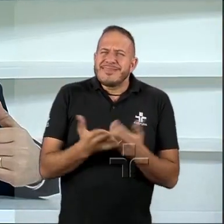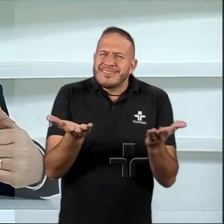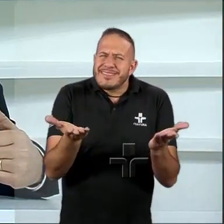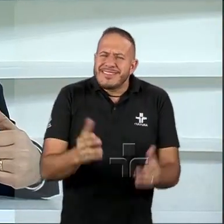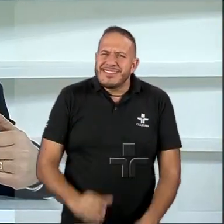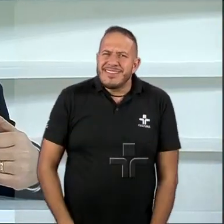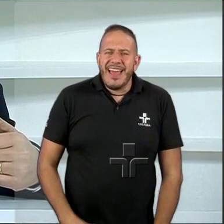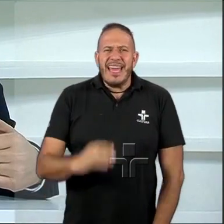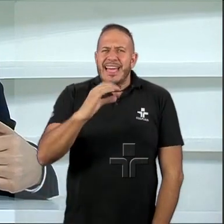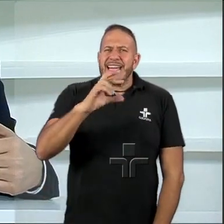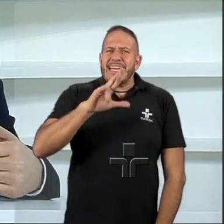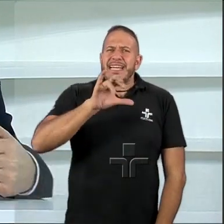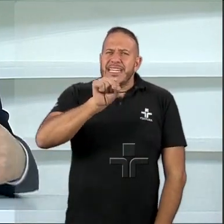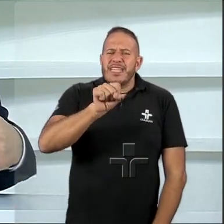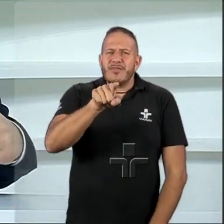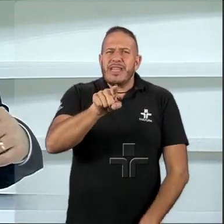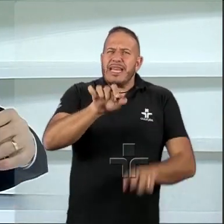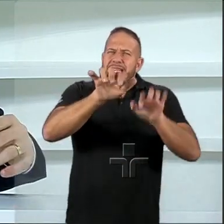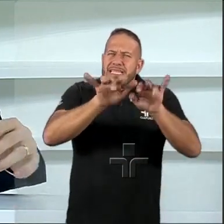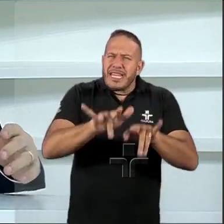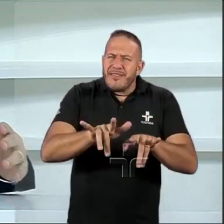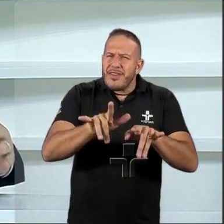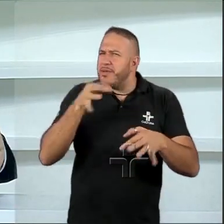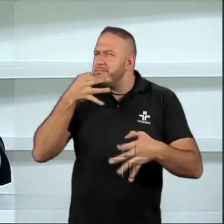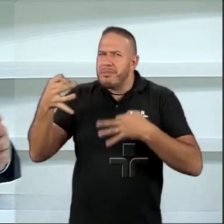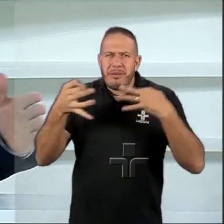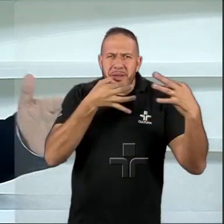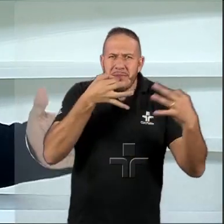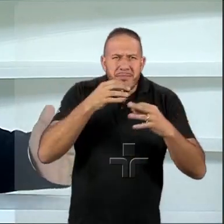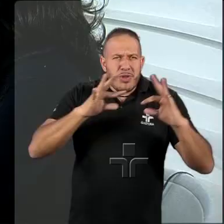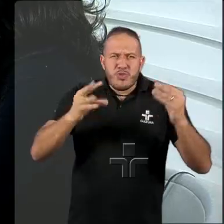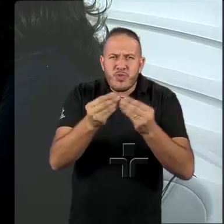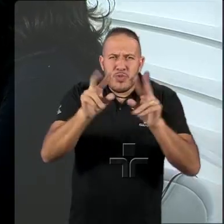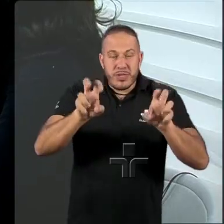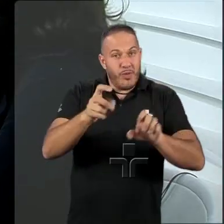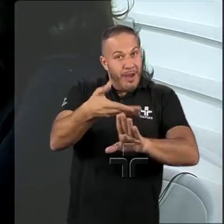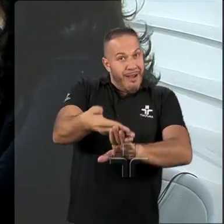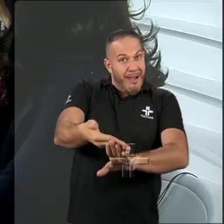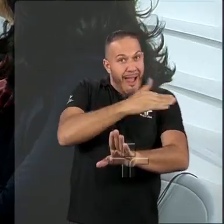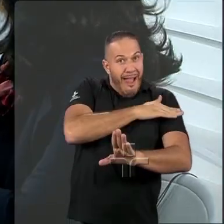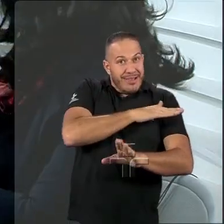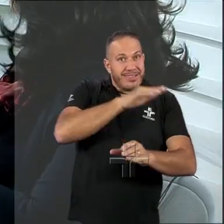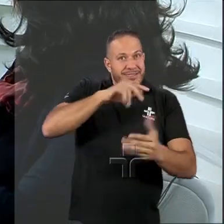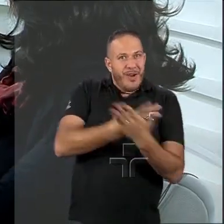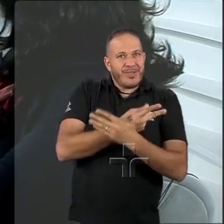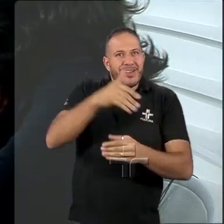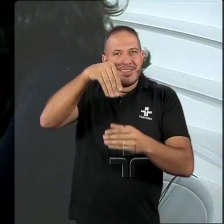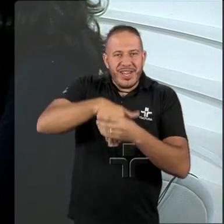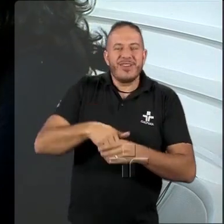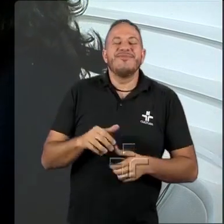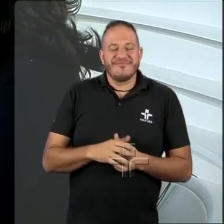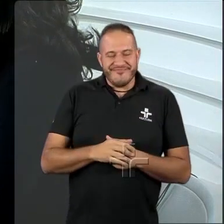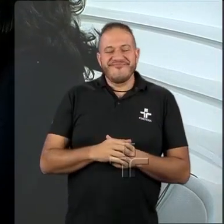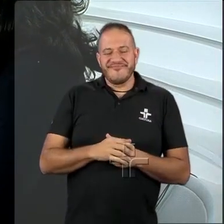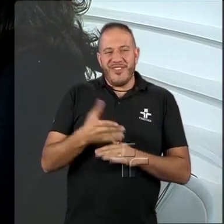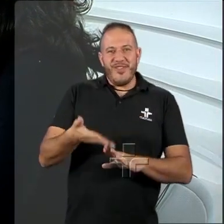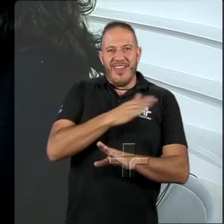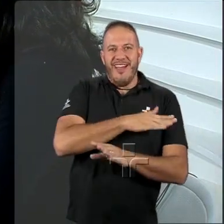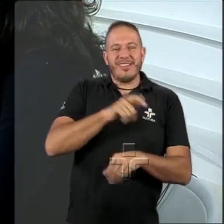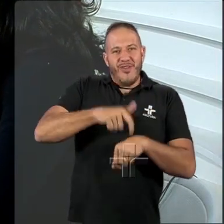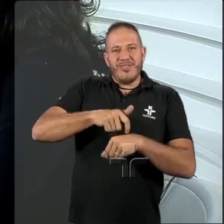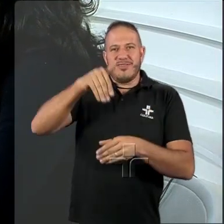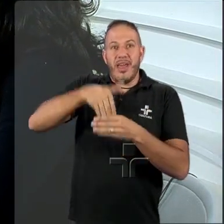escreveu isso que foi citado aqui pelo Gaspari antes do resultado. Foi na coluna que saiu na quinta. Depois